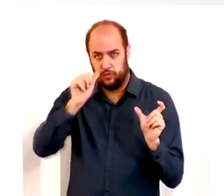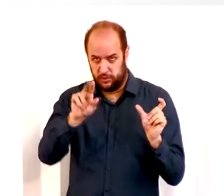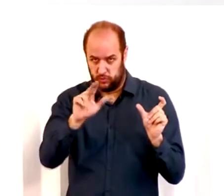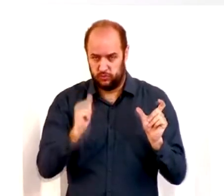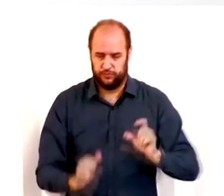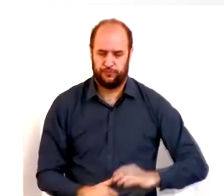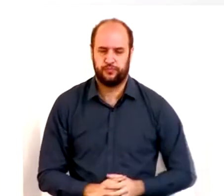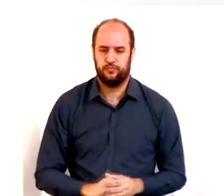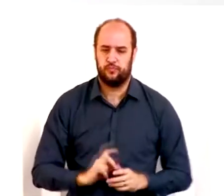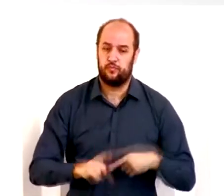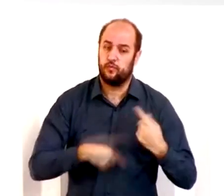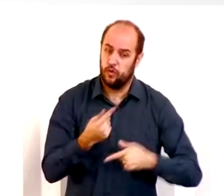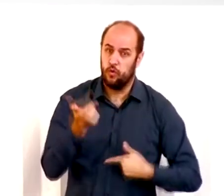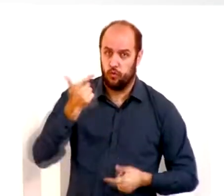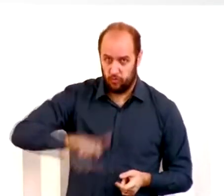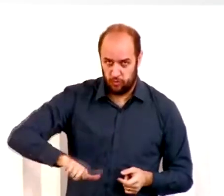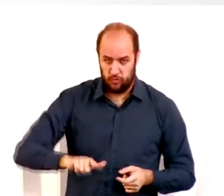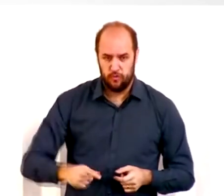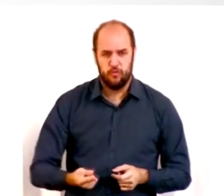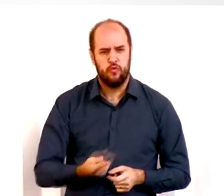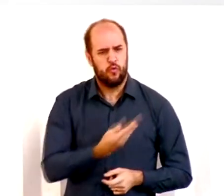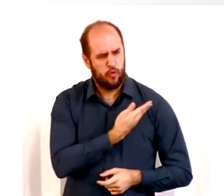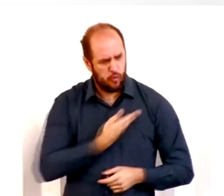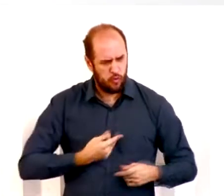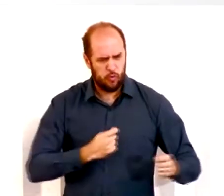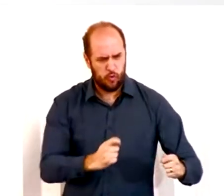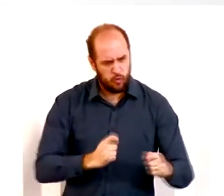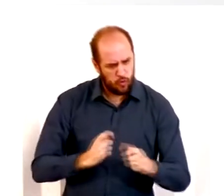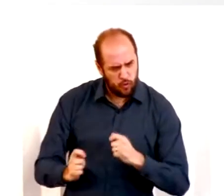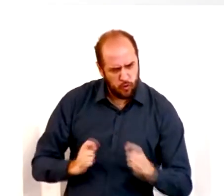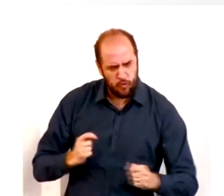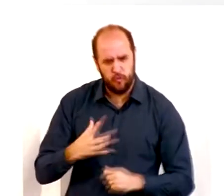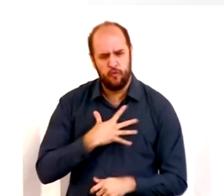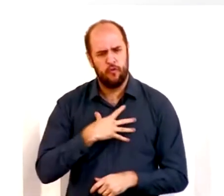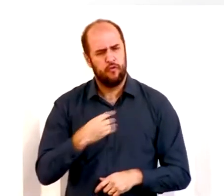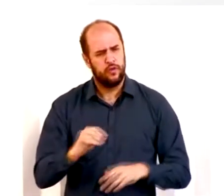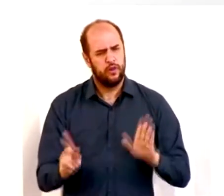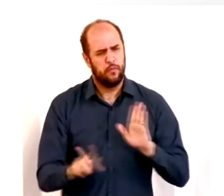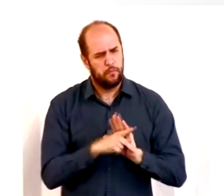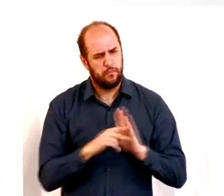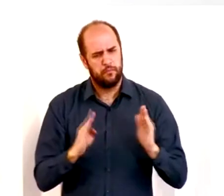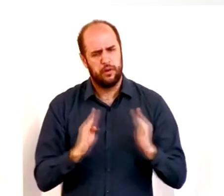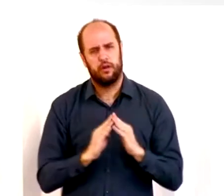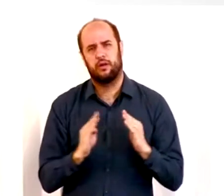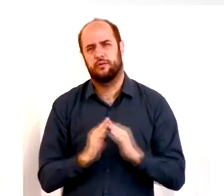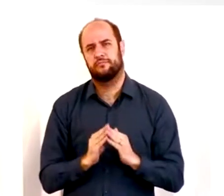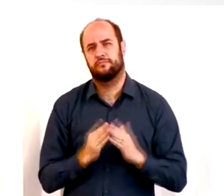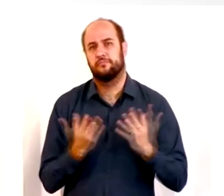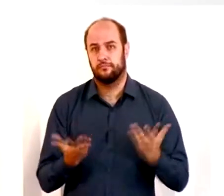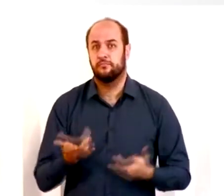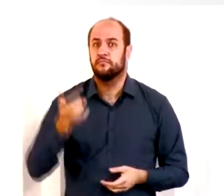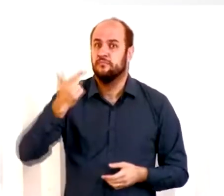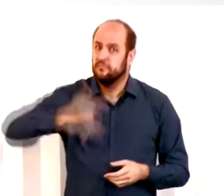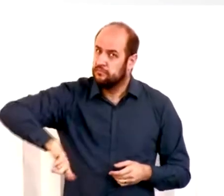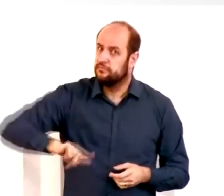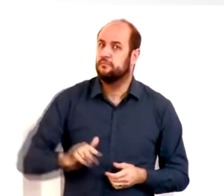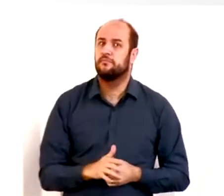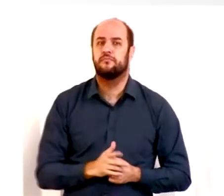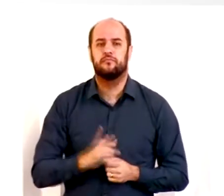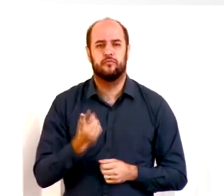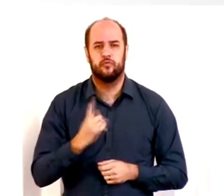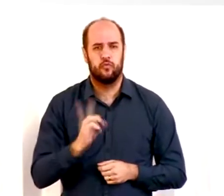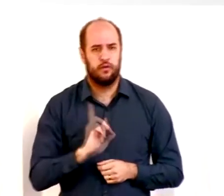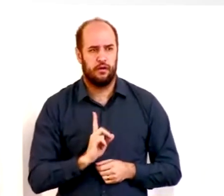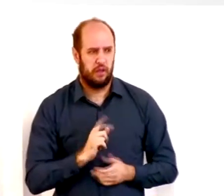cima. E de novo, governe bem os seus filhos e a própria casa. E novamente, não é fazer dos